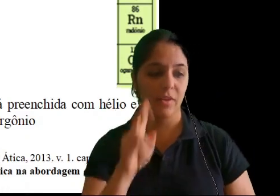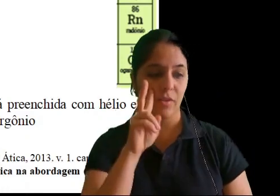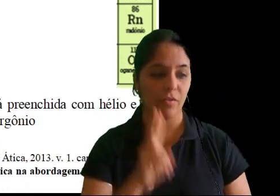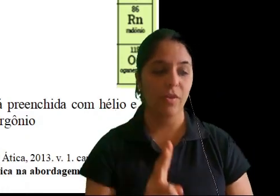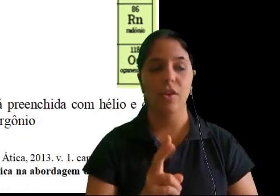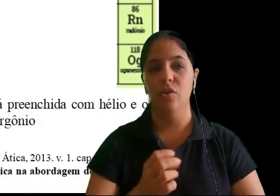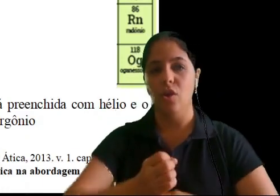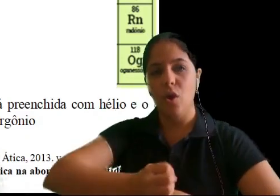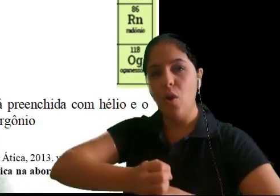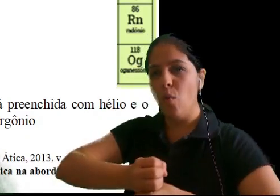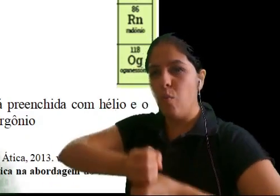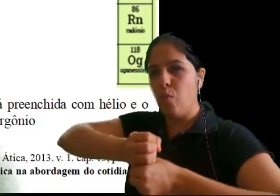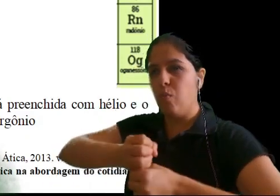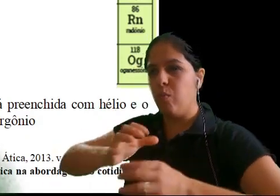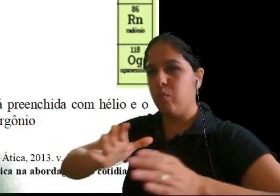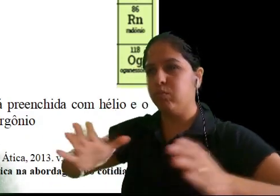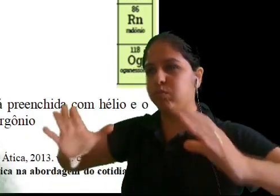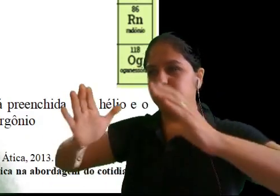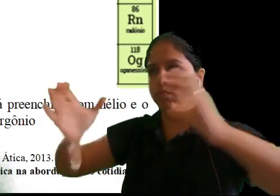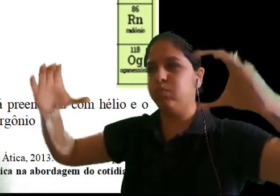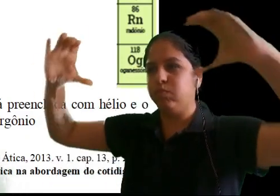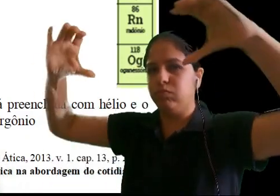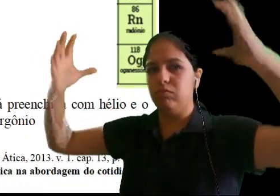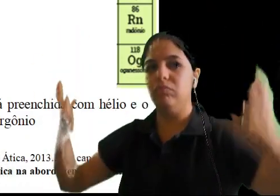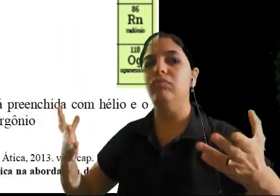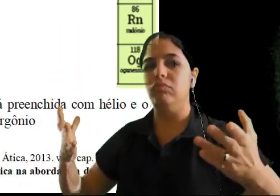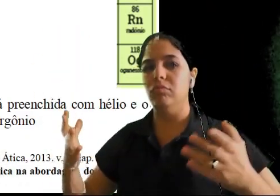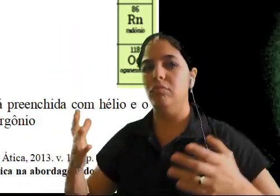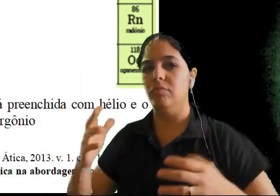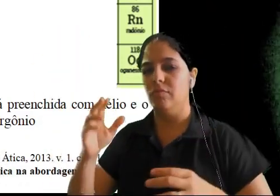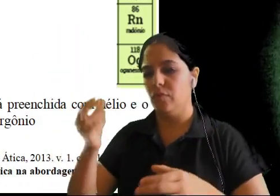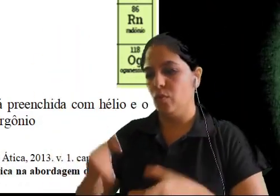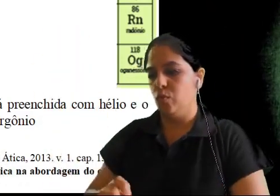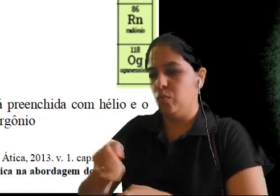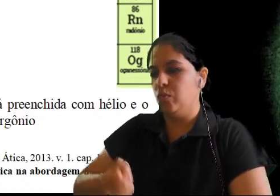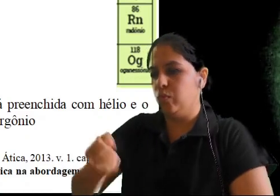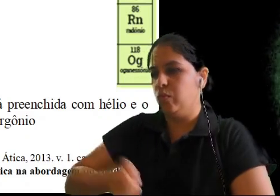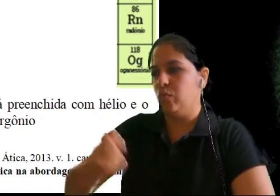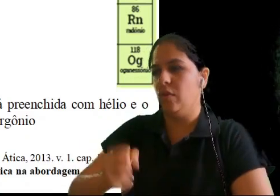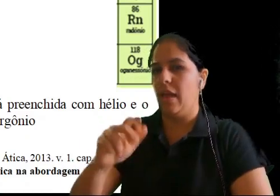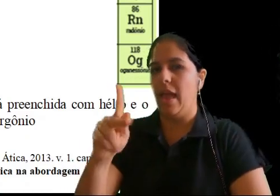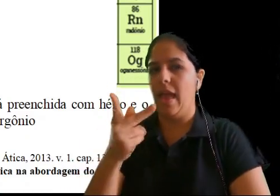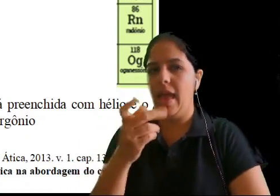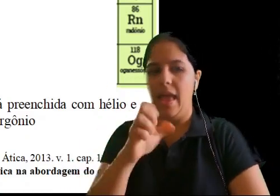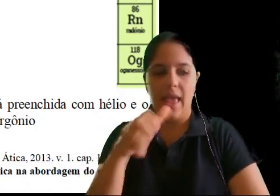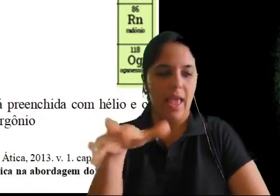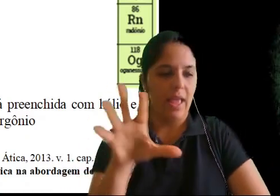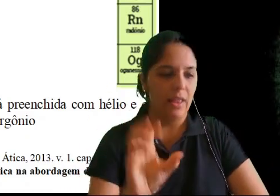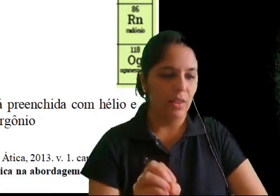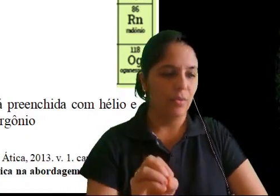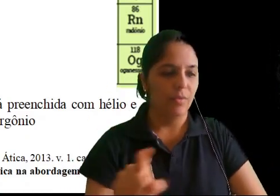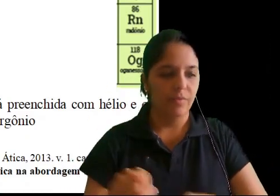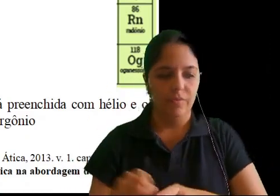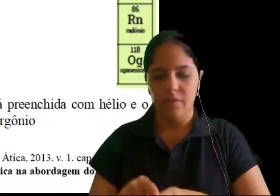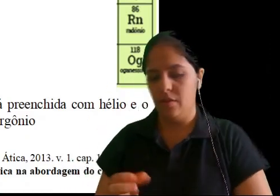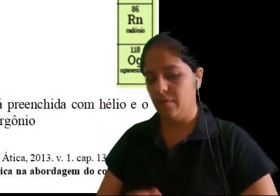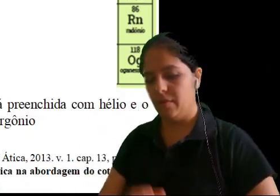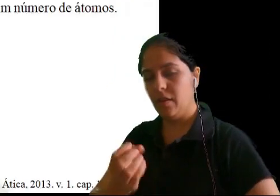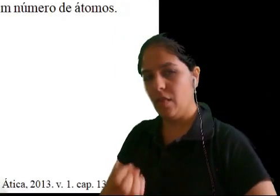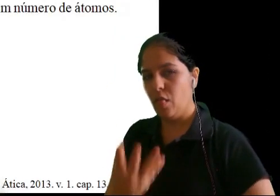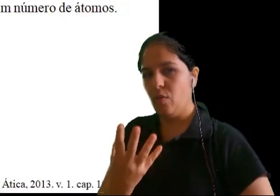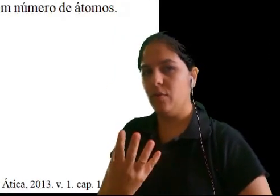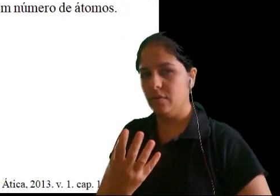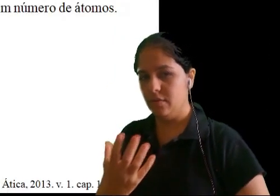a bexiga, que está preenchida com hélio, e o bulbo da lâmpada, que está preenchido com